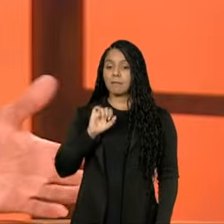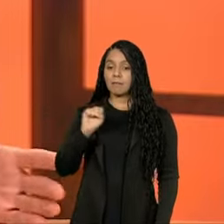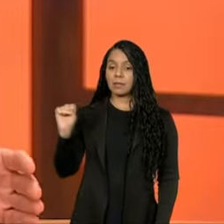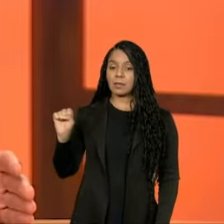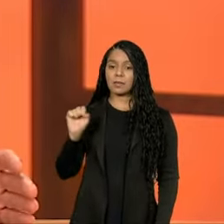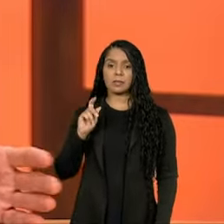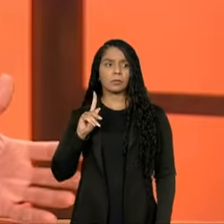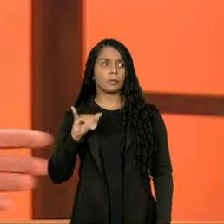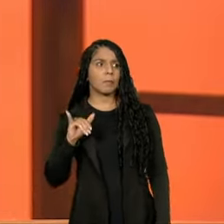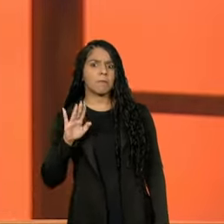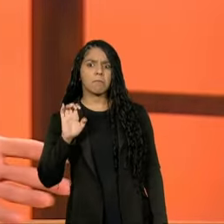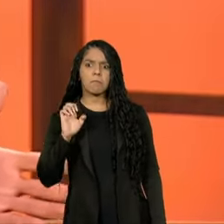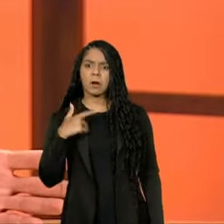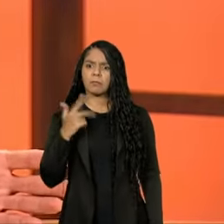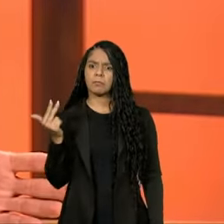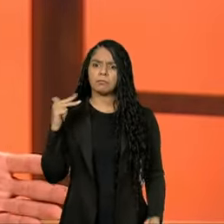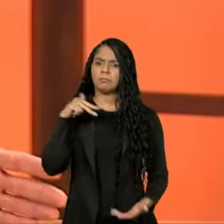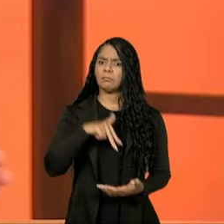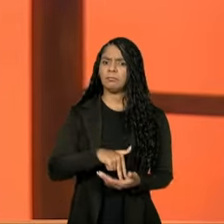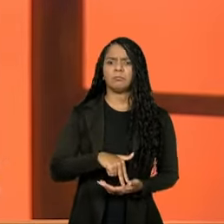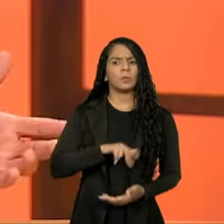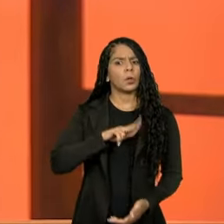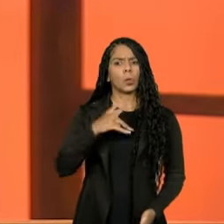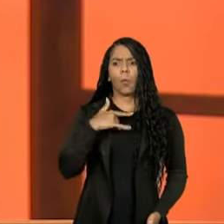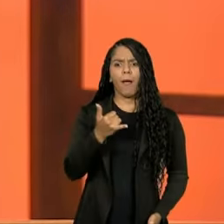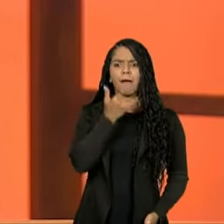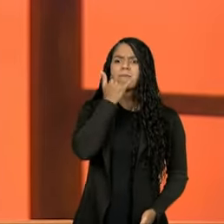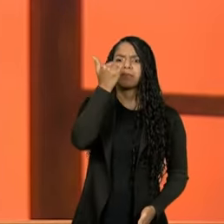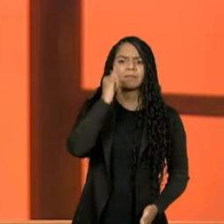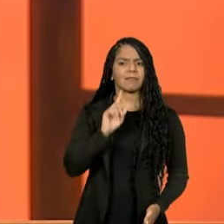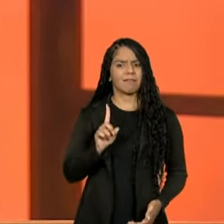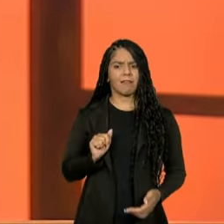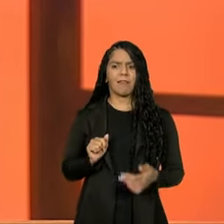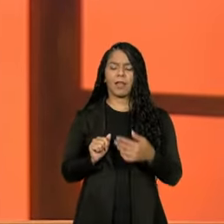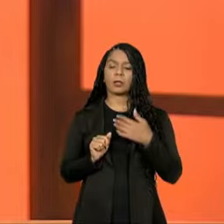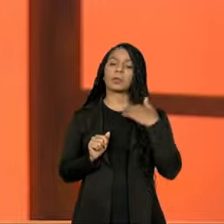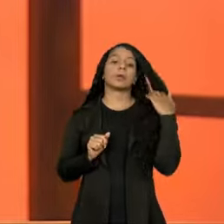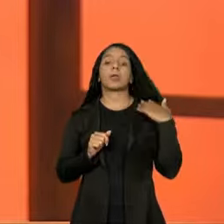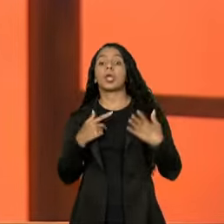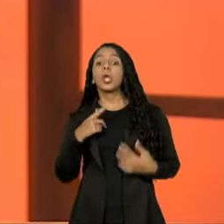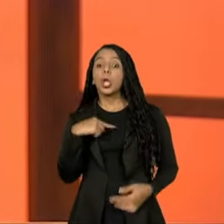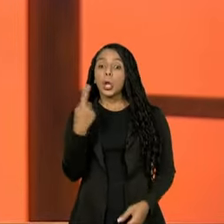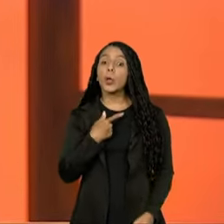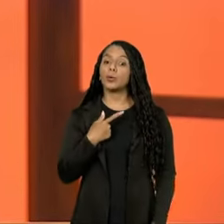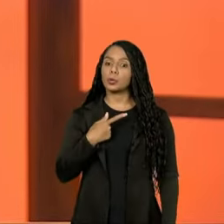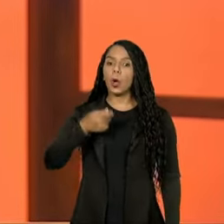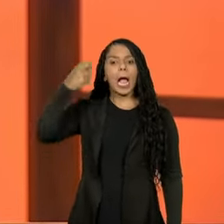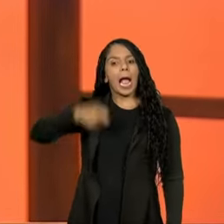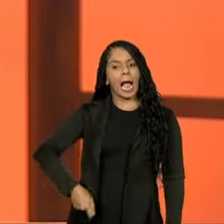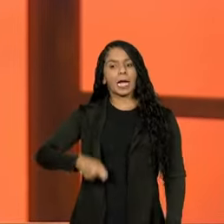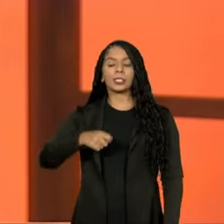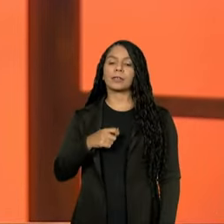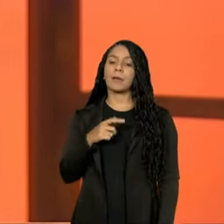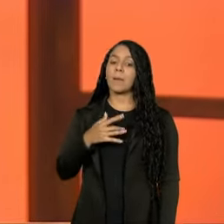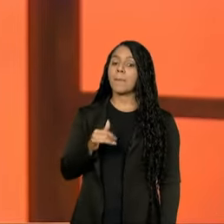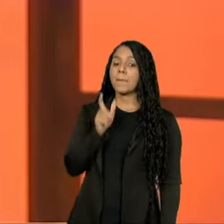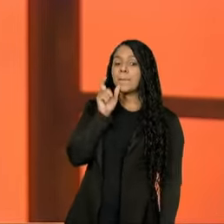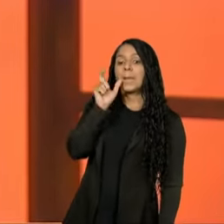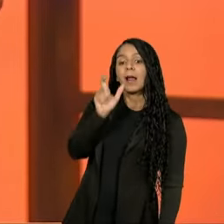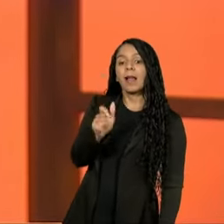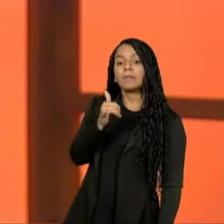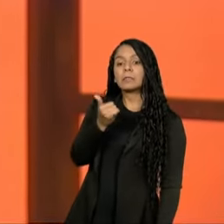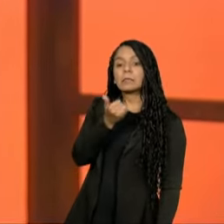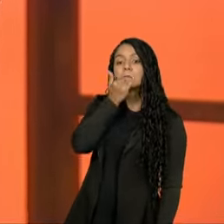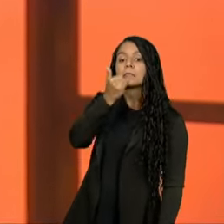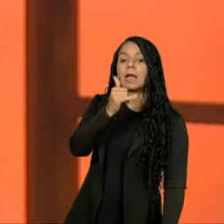falaram assim, olha... Não, não é acidente, o acidente é uma... E eu sou radical, porque a palavra acidente no vocabulário brasileiro... Para você, então...